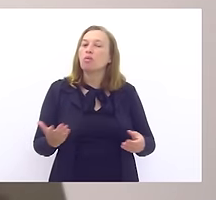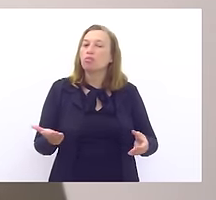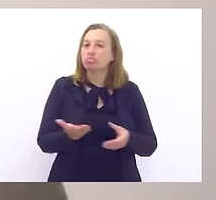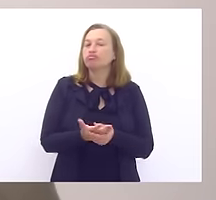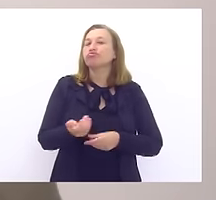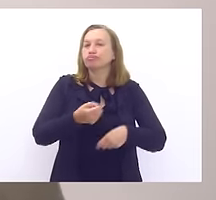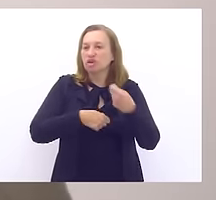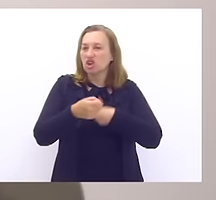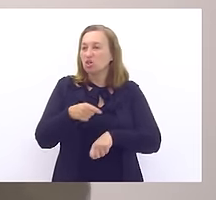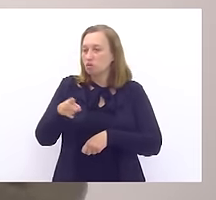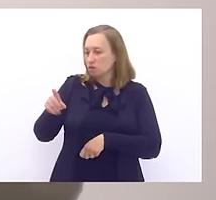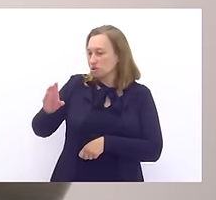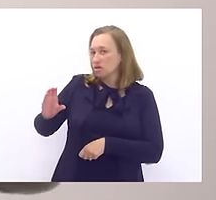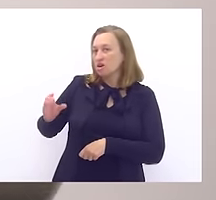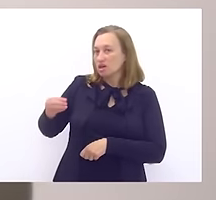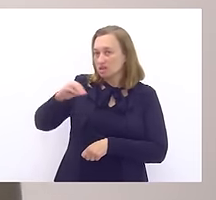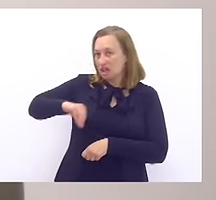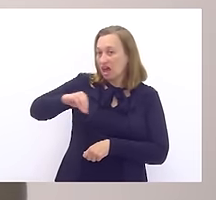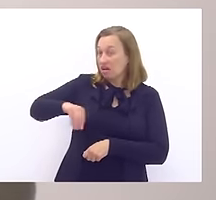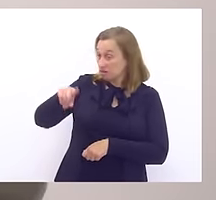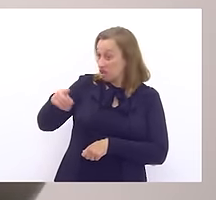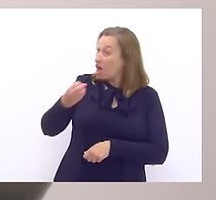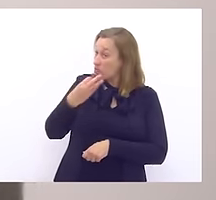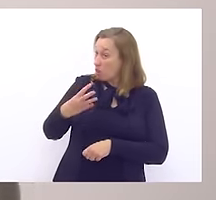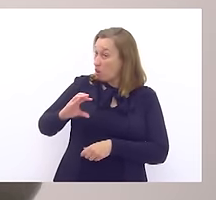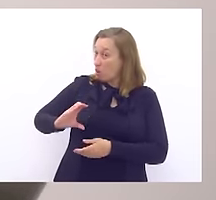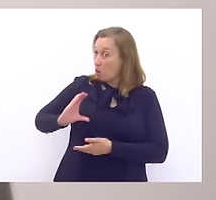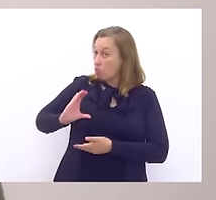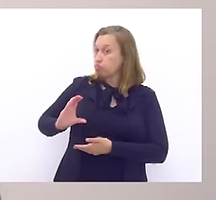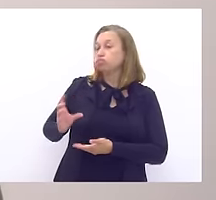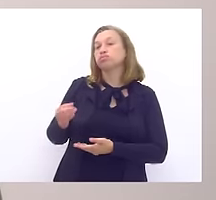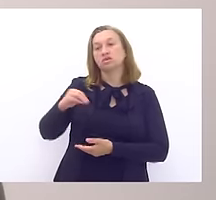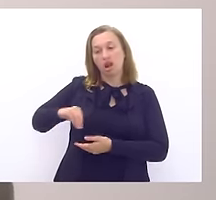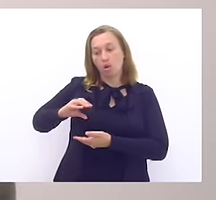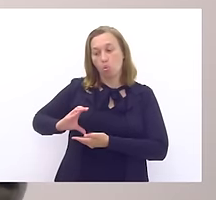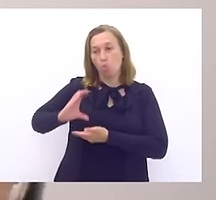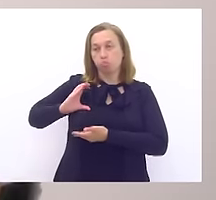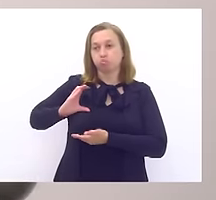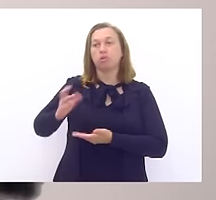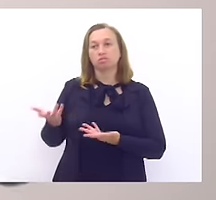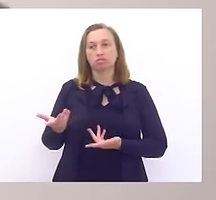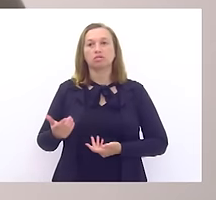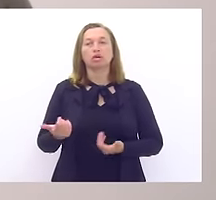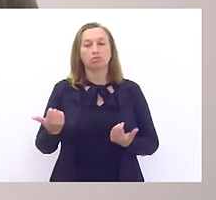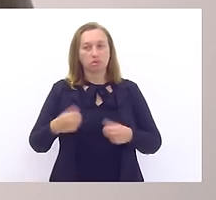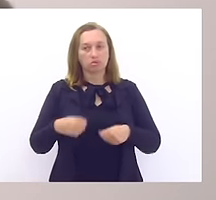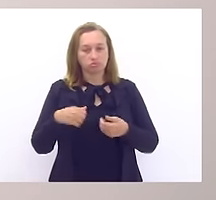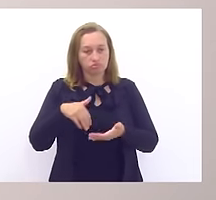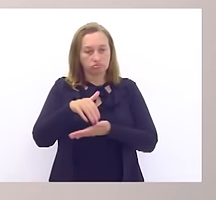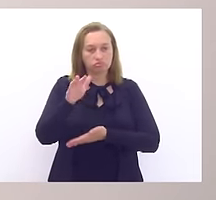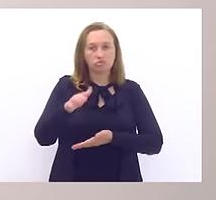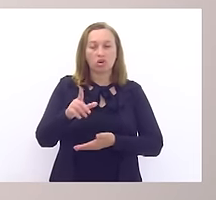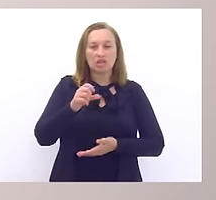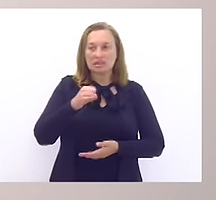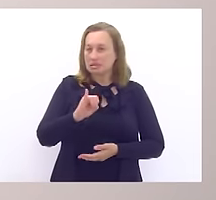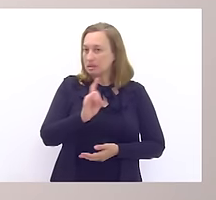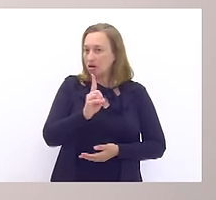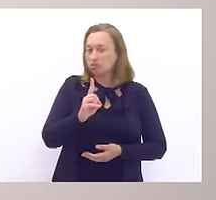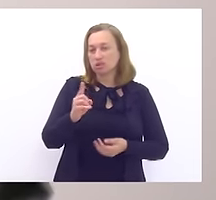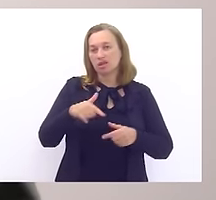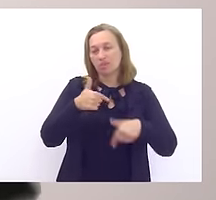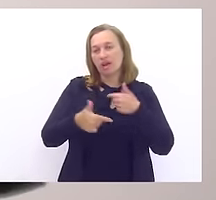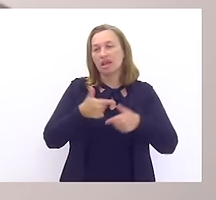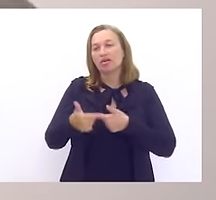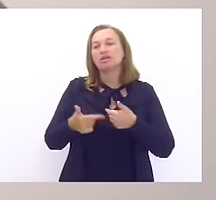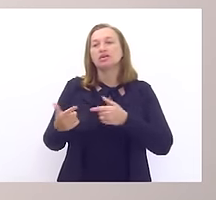ganham muito bem e se possível colocarem no olho da rua esonerar então gostaria também que sou se não pudesse que está